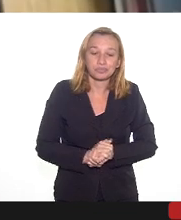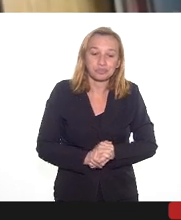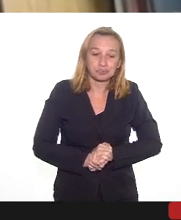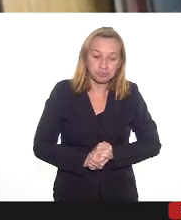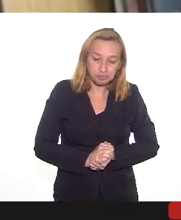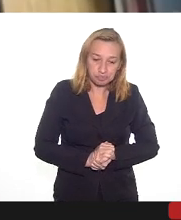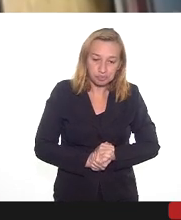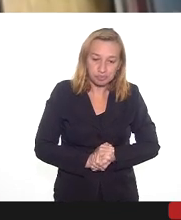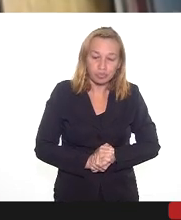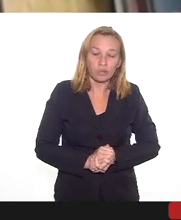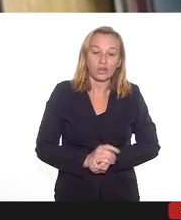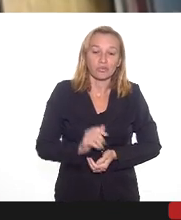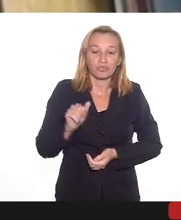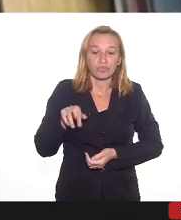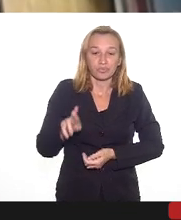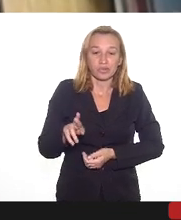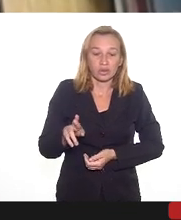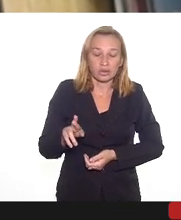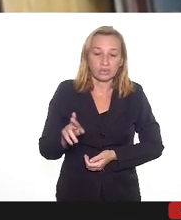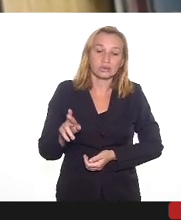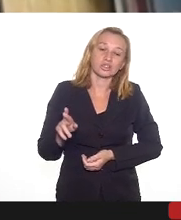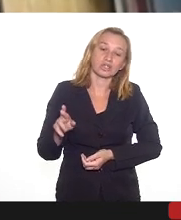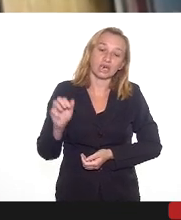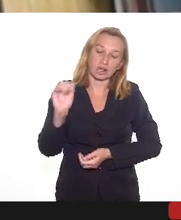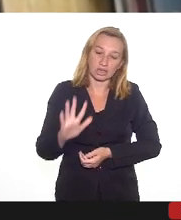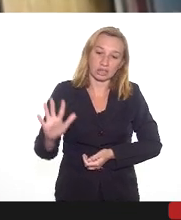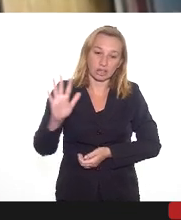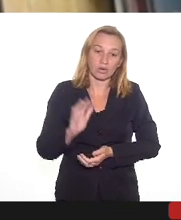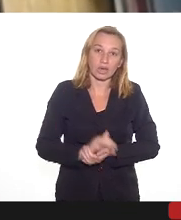o Procurador-Geral vistou, pelo menos até onde vai meu conhecimento.